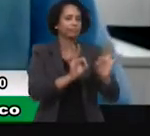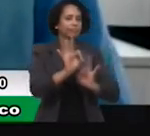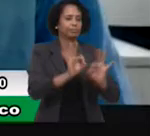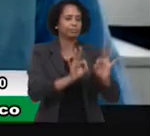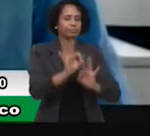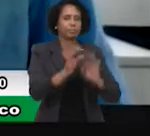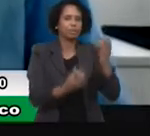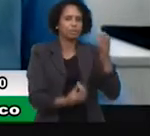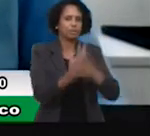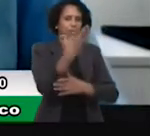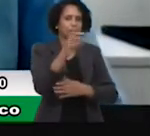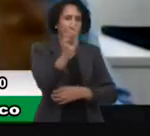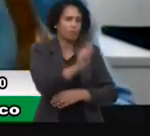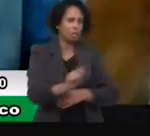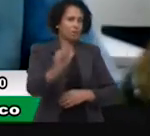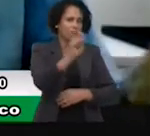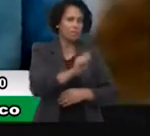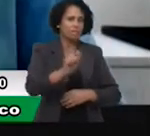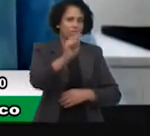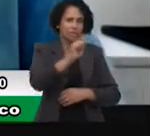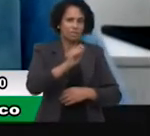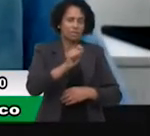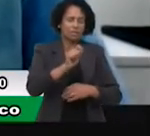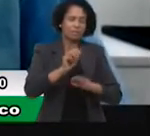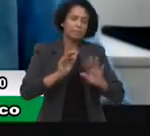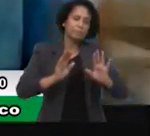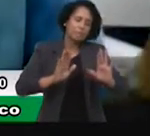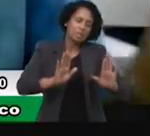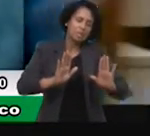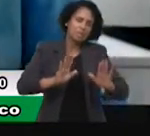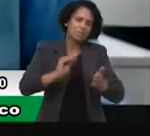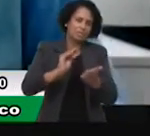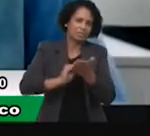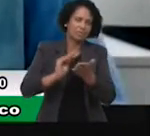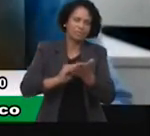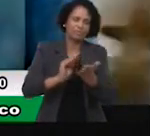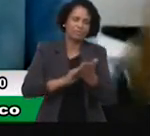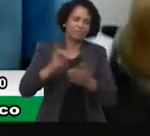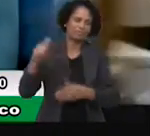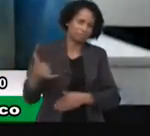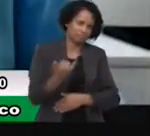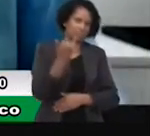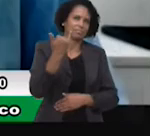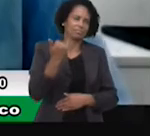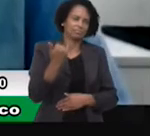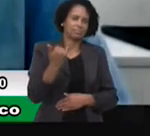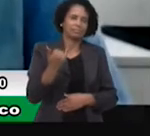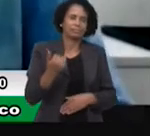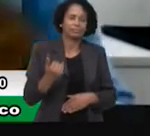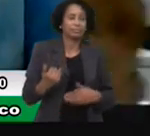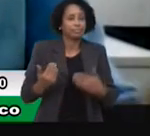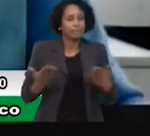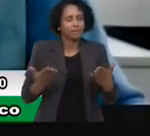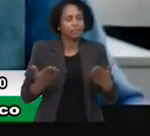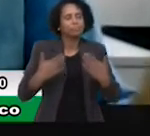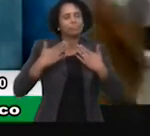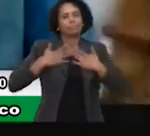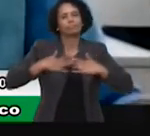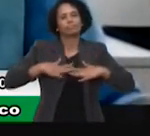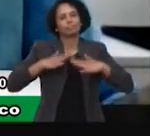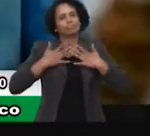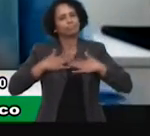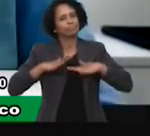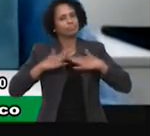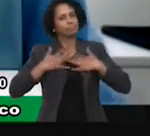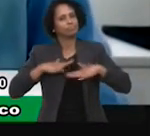lugares desse estado. Eu acho que tem muito ainda que aproveitar. Eu não estou aposentado, estou firme, estou tranquilo. Não é só dentro